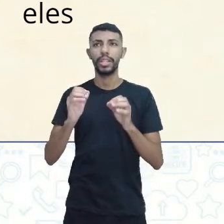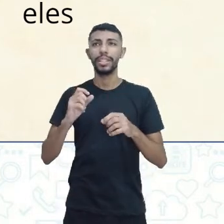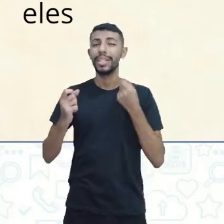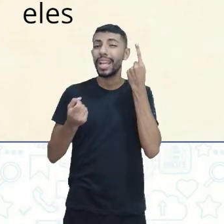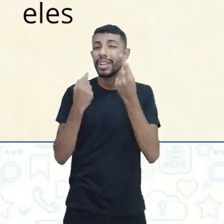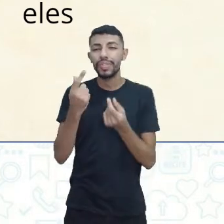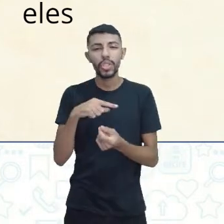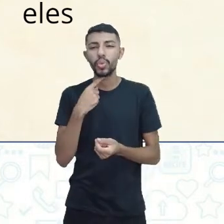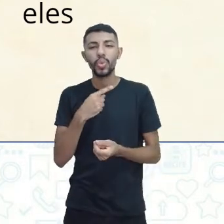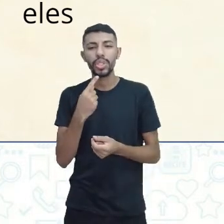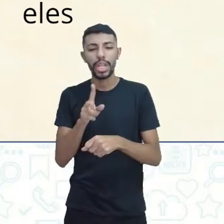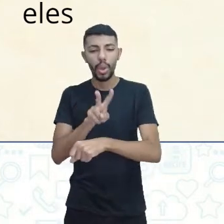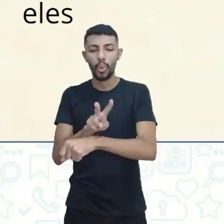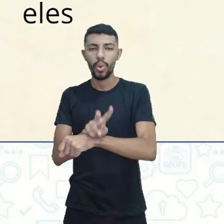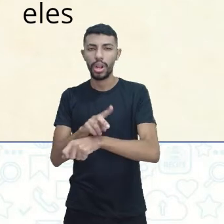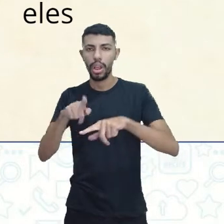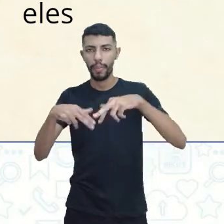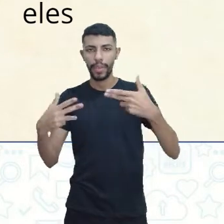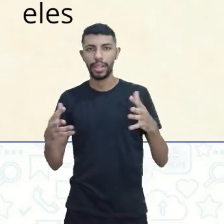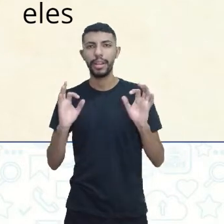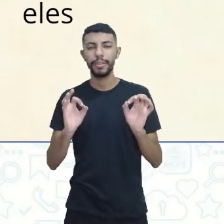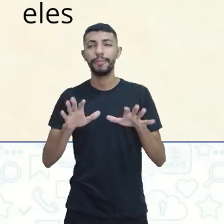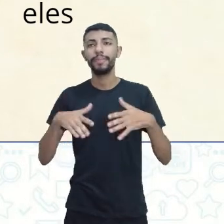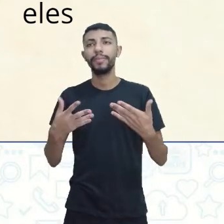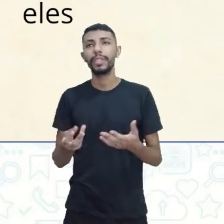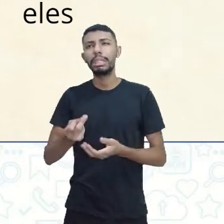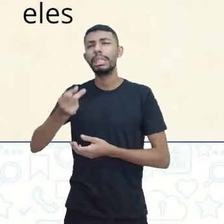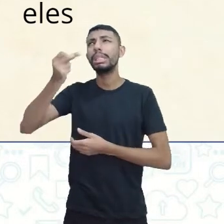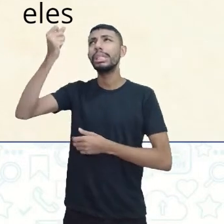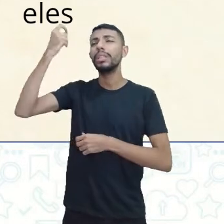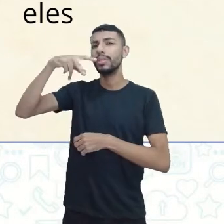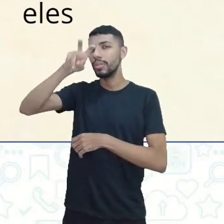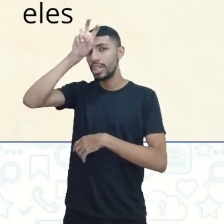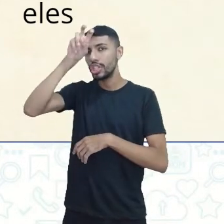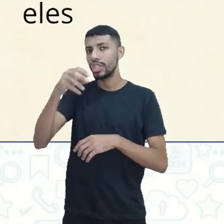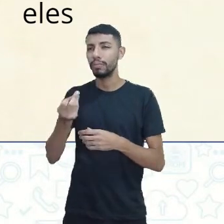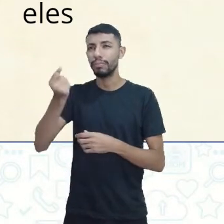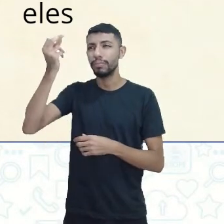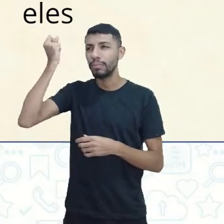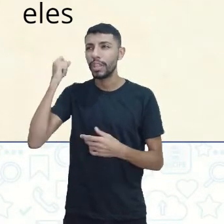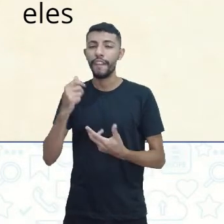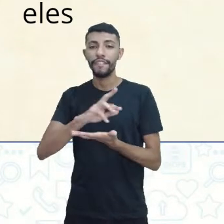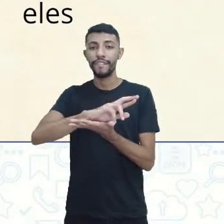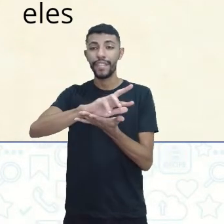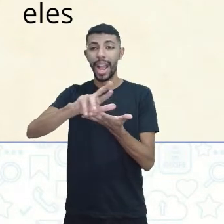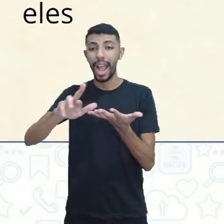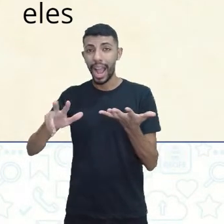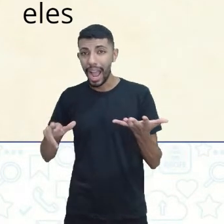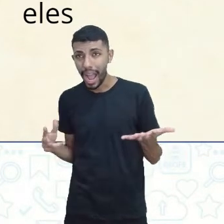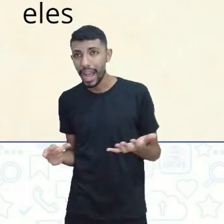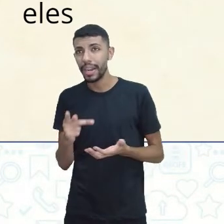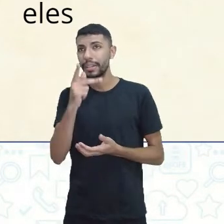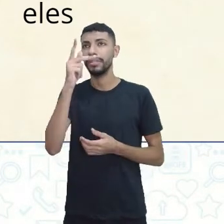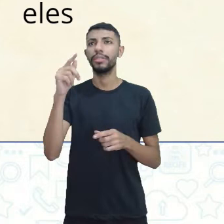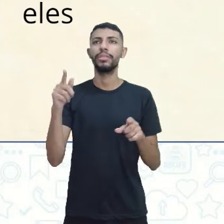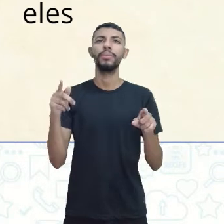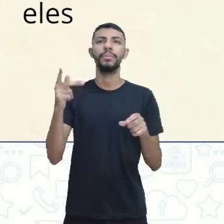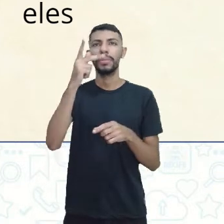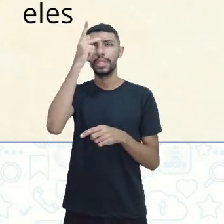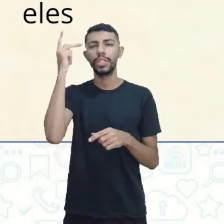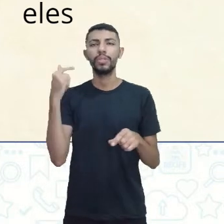materiais, né? Então, ou seja, desde o Antigo Egito, muitos dos antigos mestres, assim como artistas